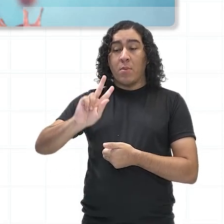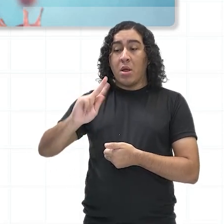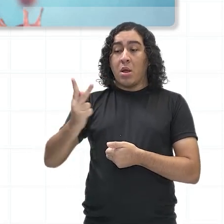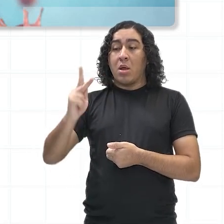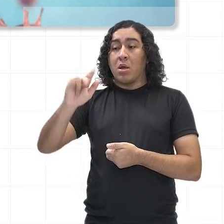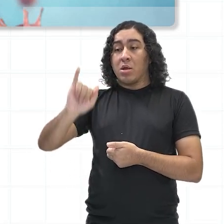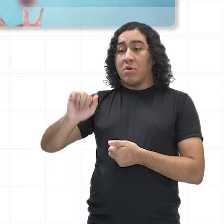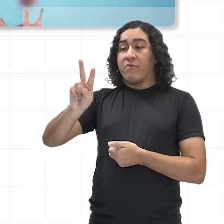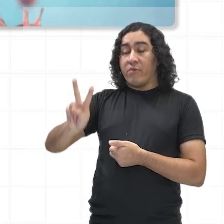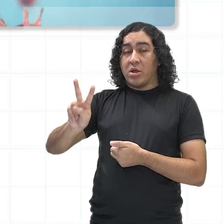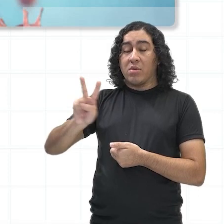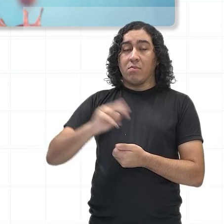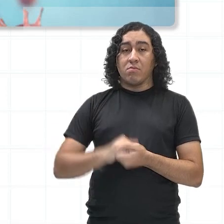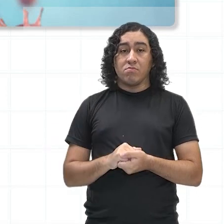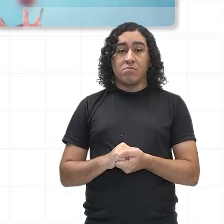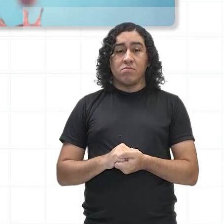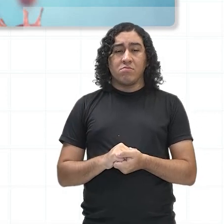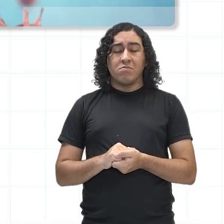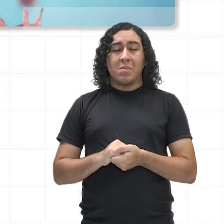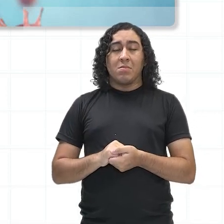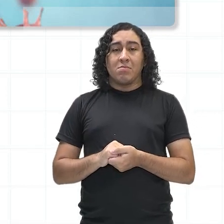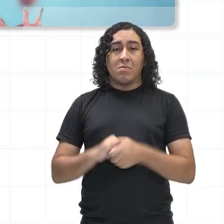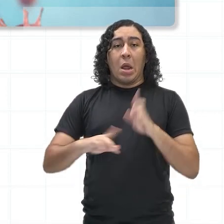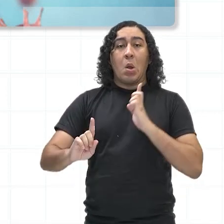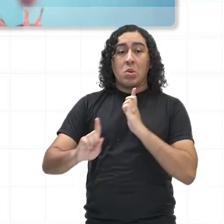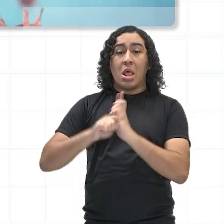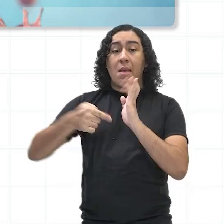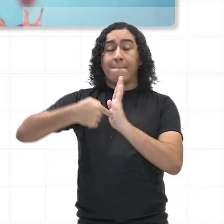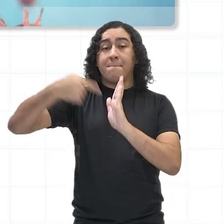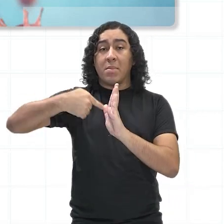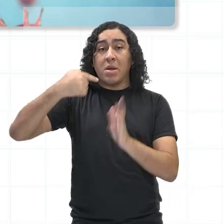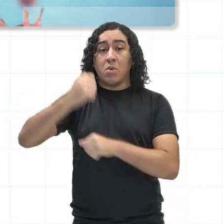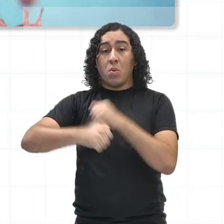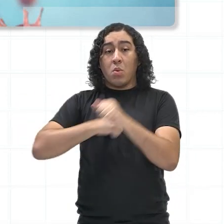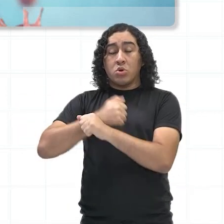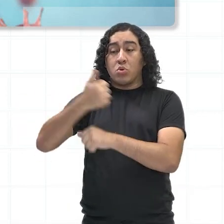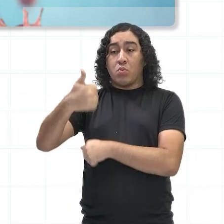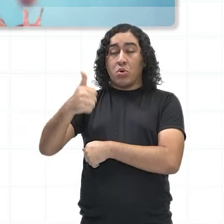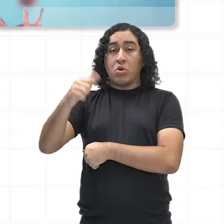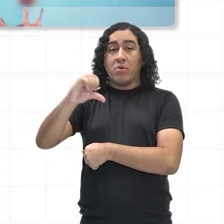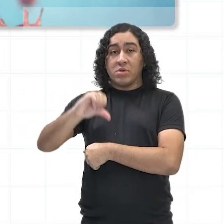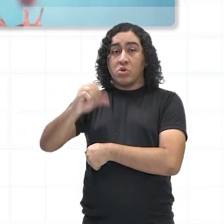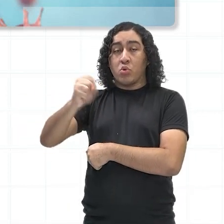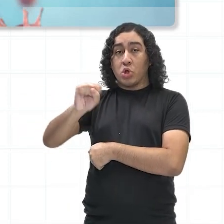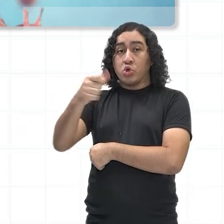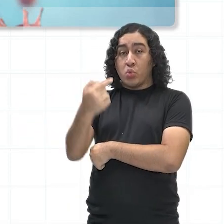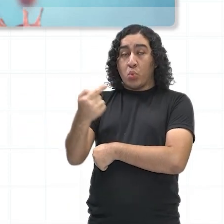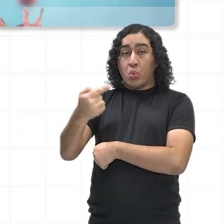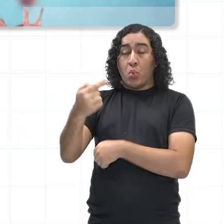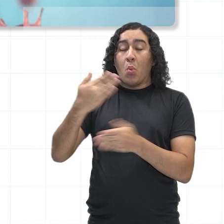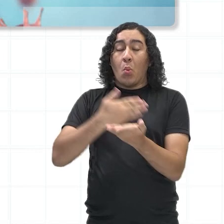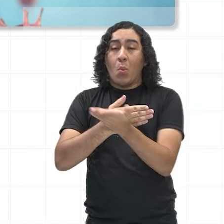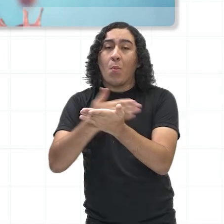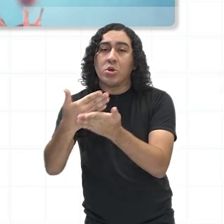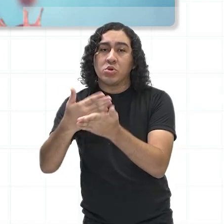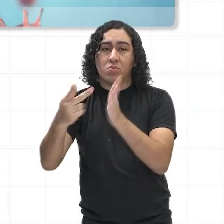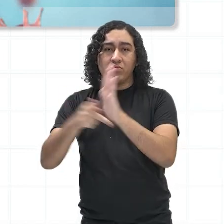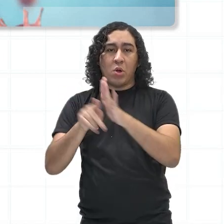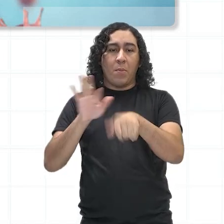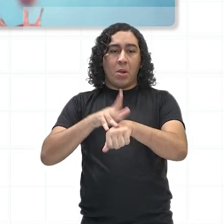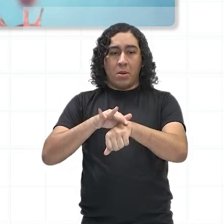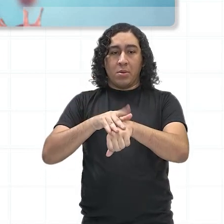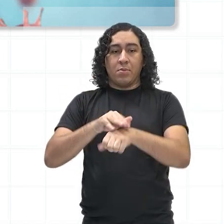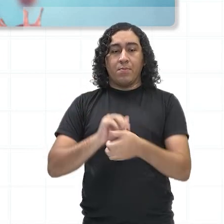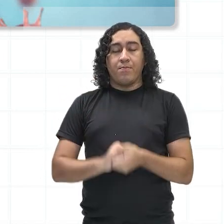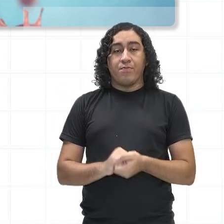HIV, reconhecido em meados de 1981, né, que foi quando surgiram ali os primeiros casos da AIDS. O